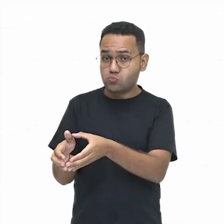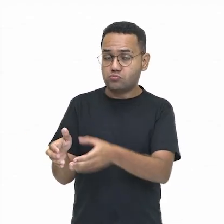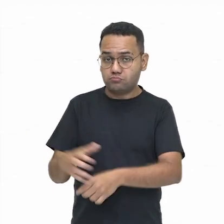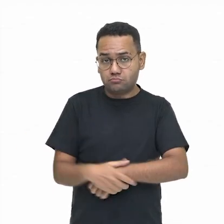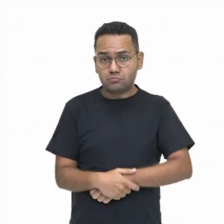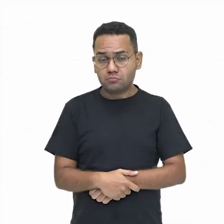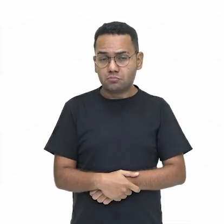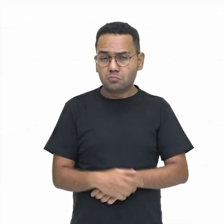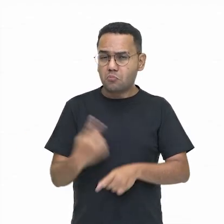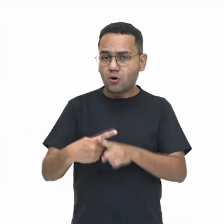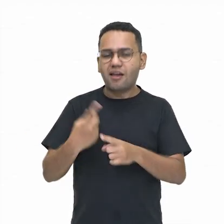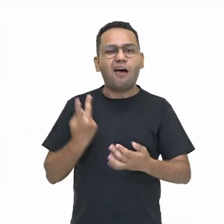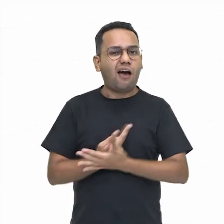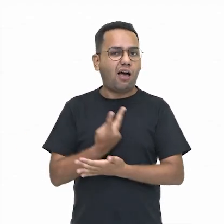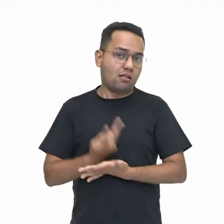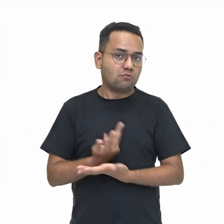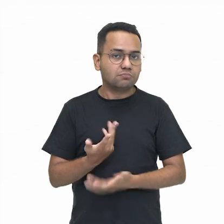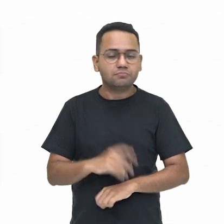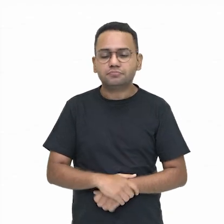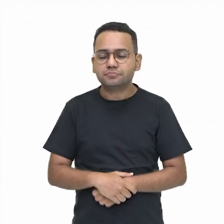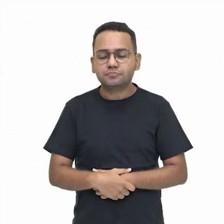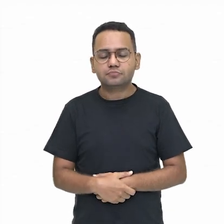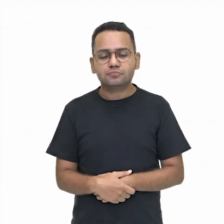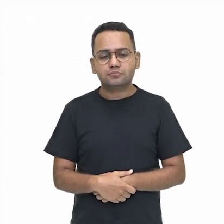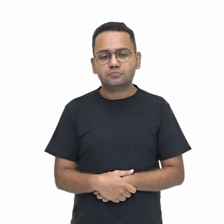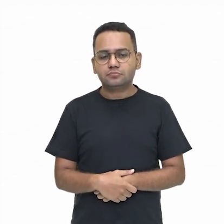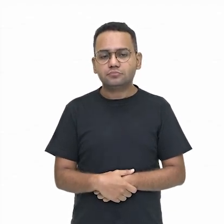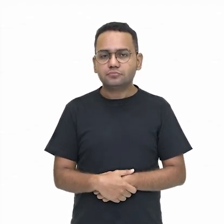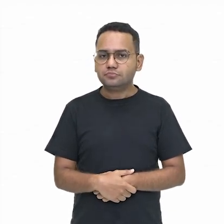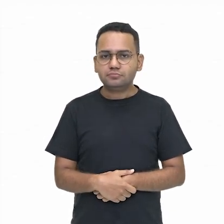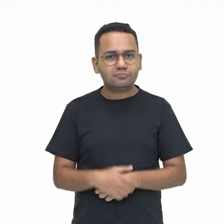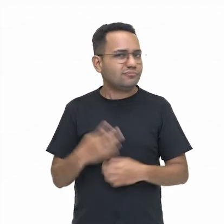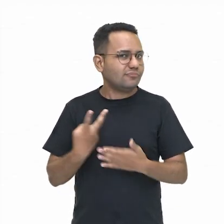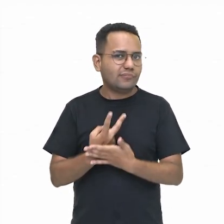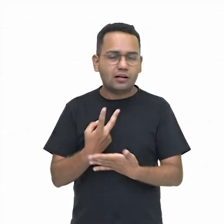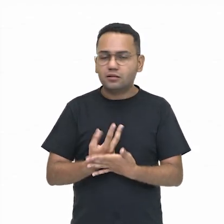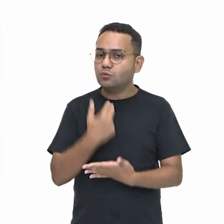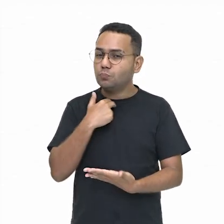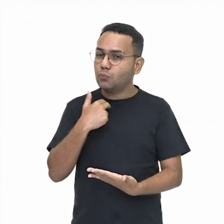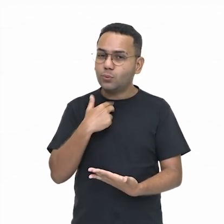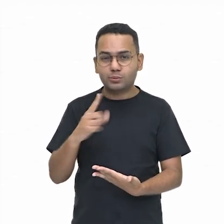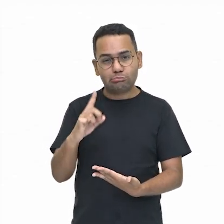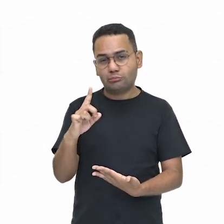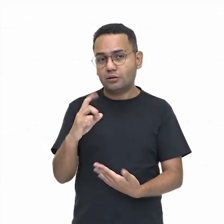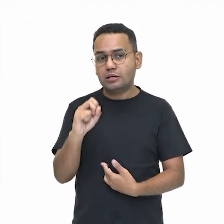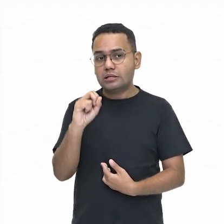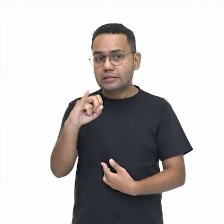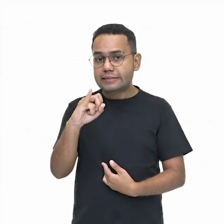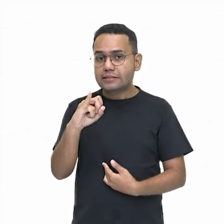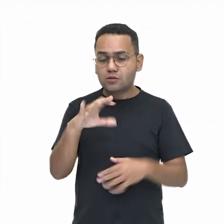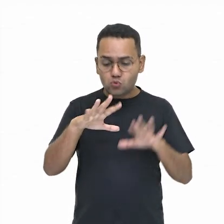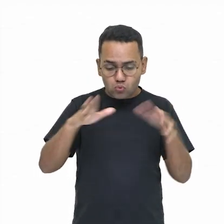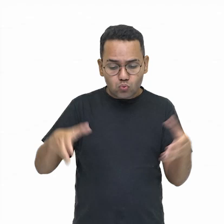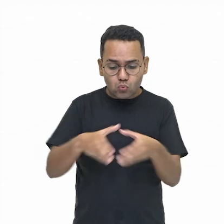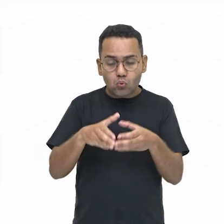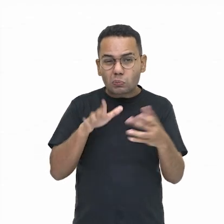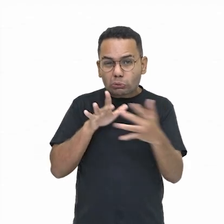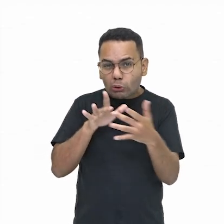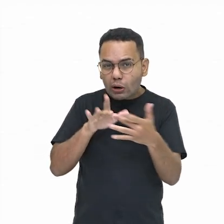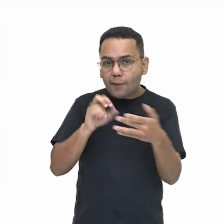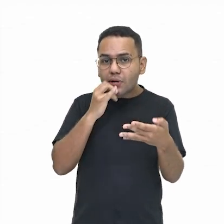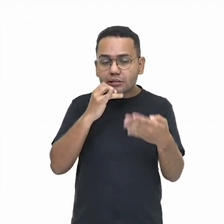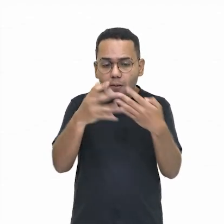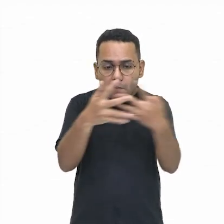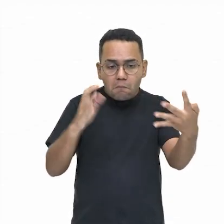Você dá um ponto para a equipe adversária. Não pode, ninguém mesmo da sua equipe pode tocar na bola após esse